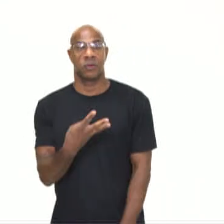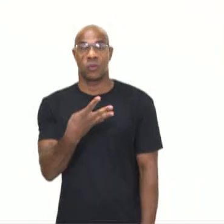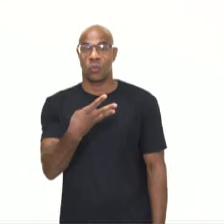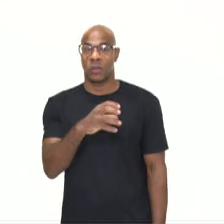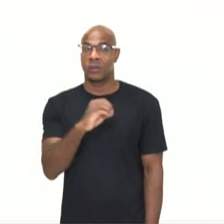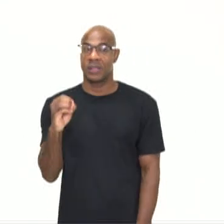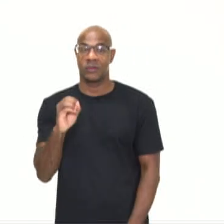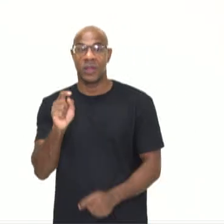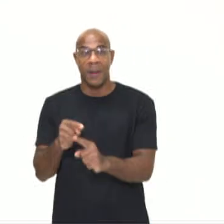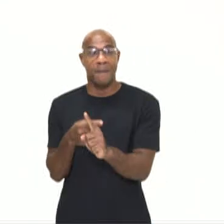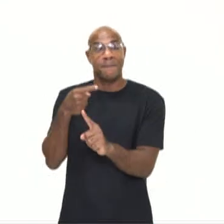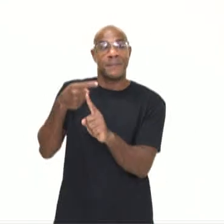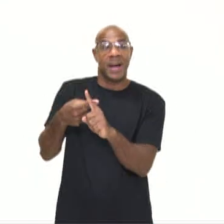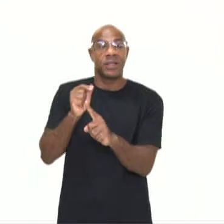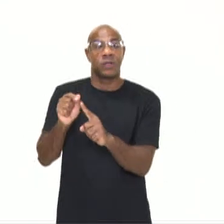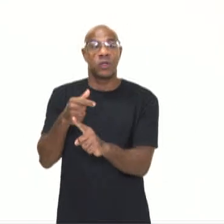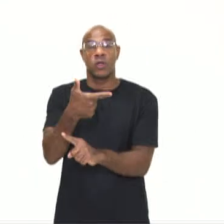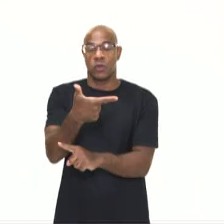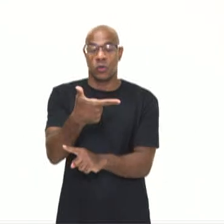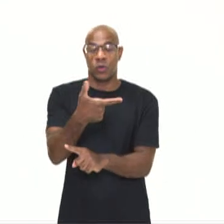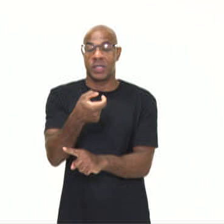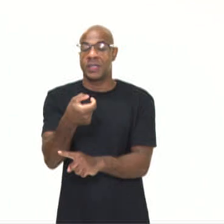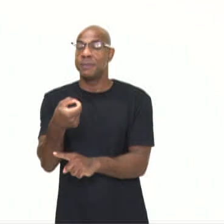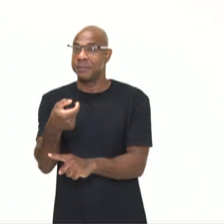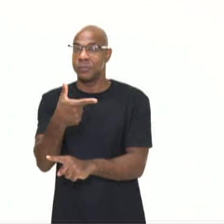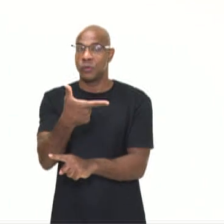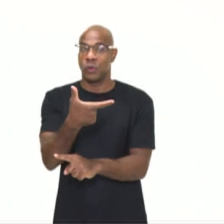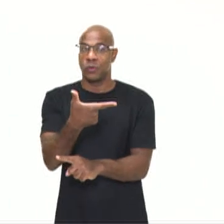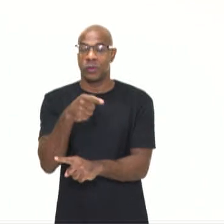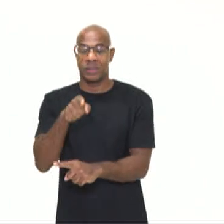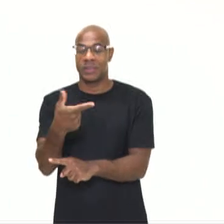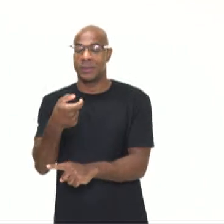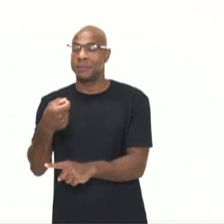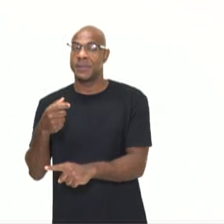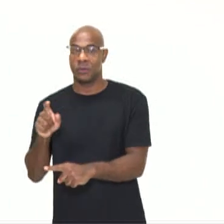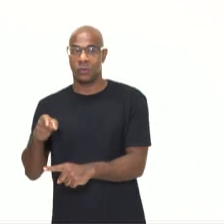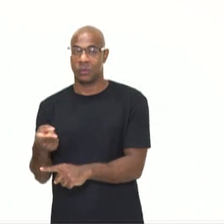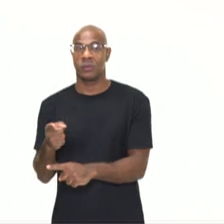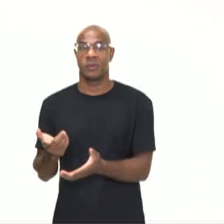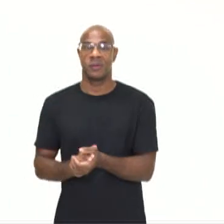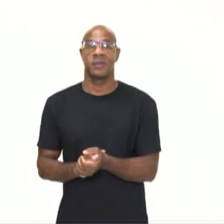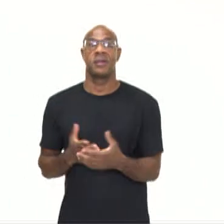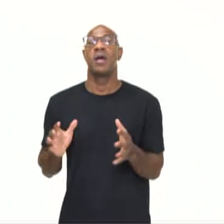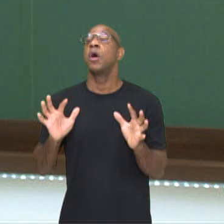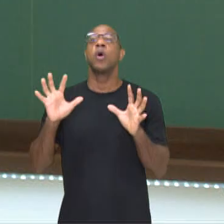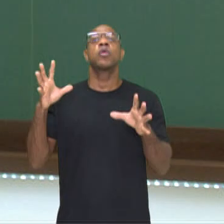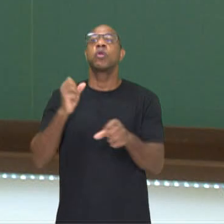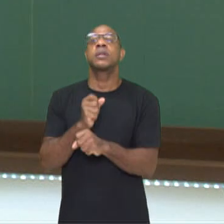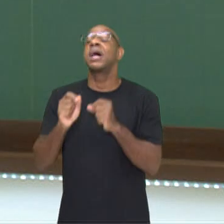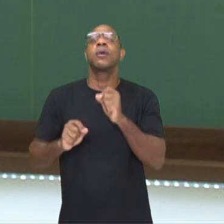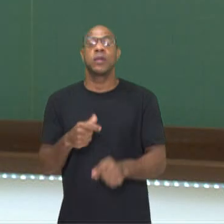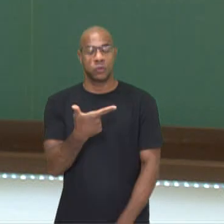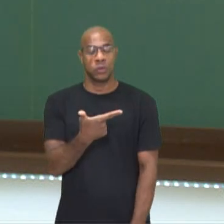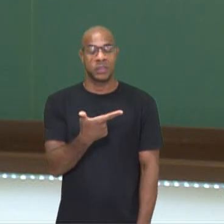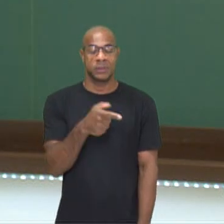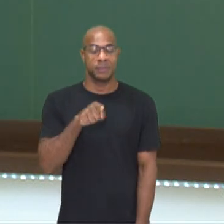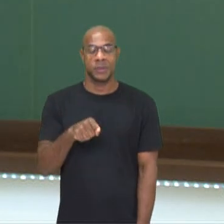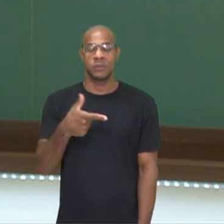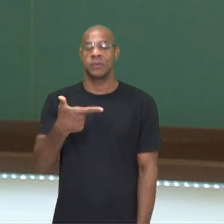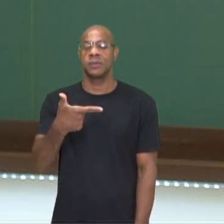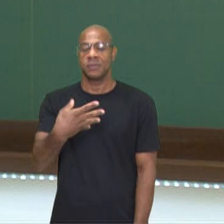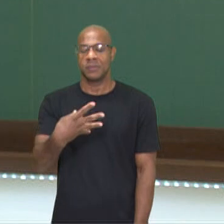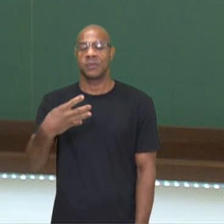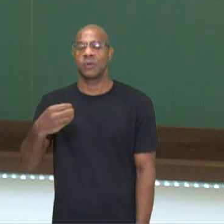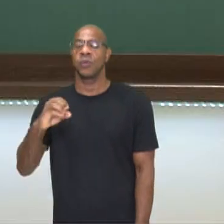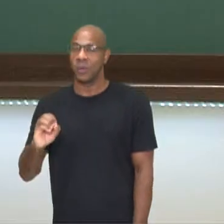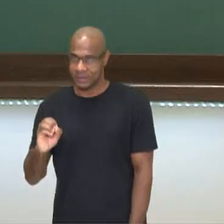400, mais os 2.000 que foram emprestados, vai dar um valor total de 2.400. Então, ela emprestou 2.000 e vai